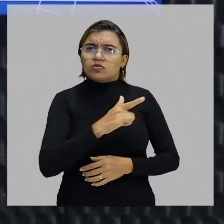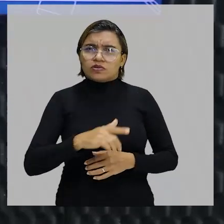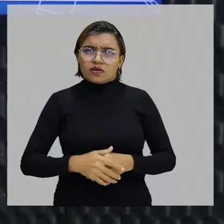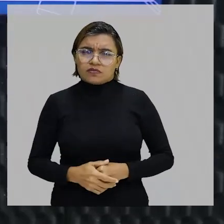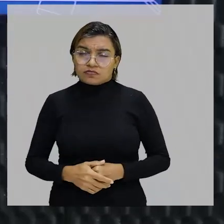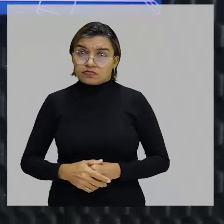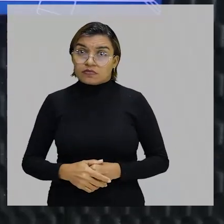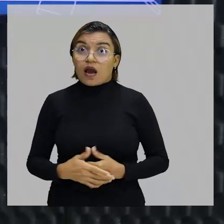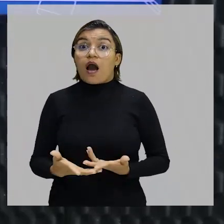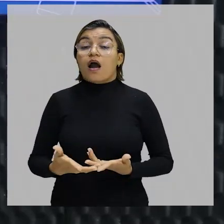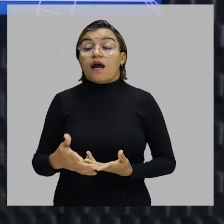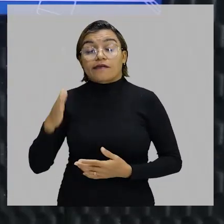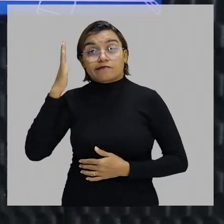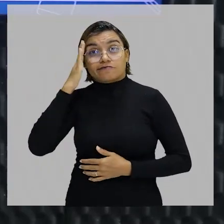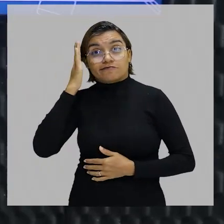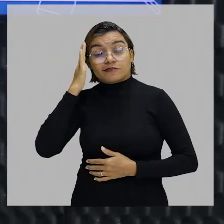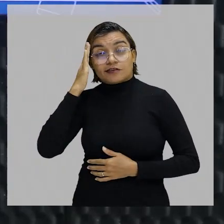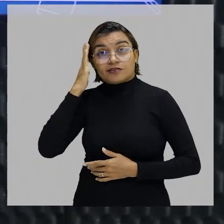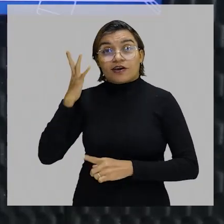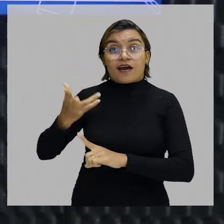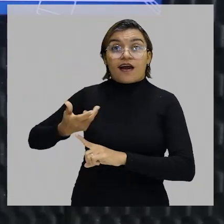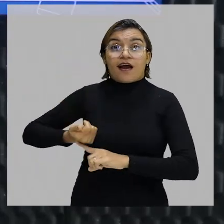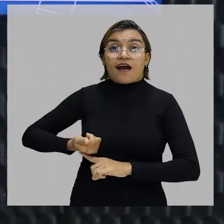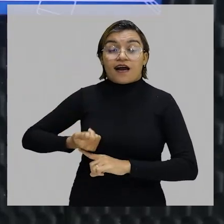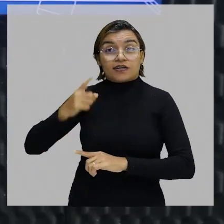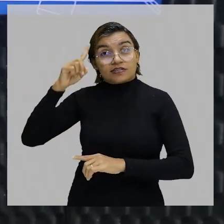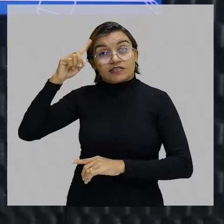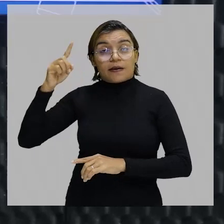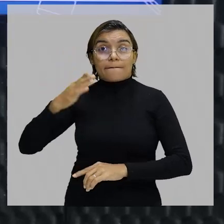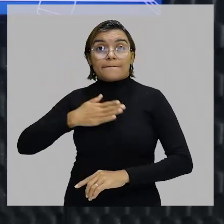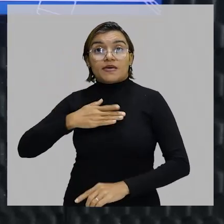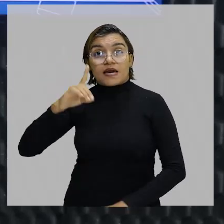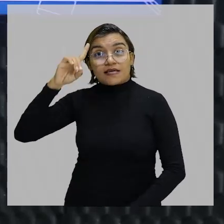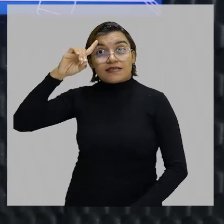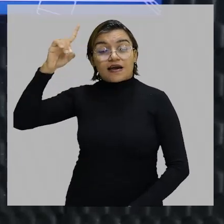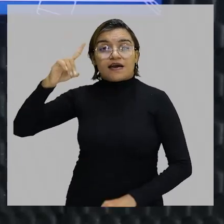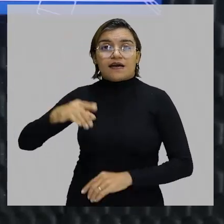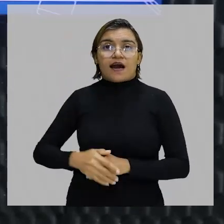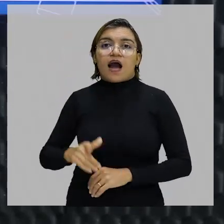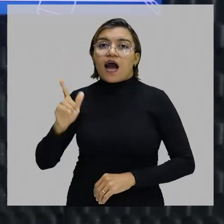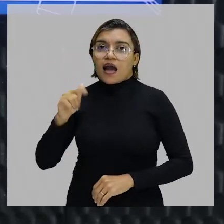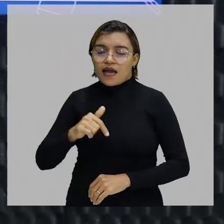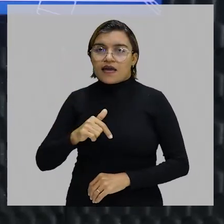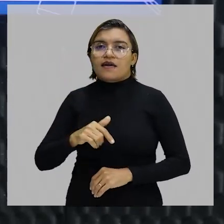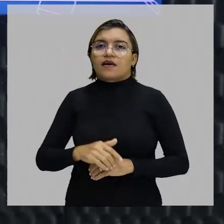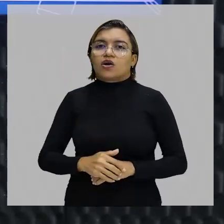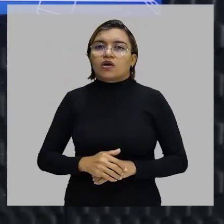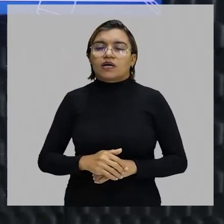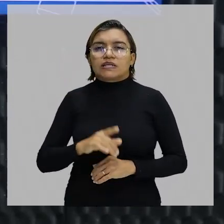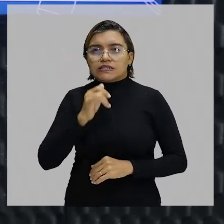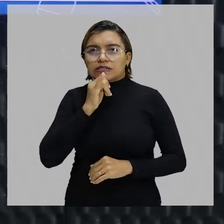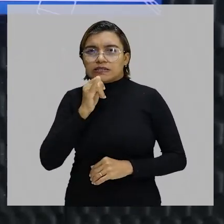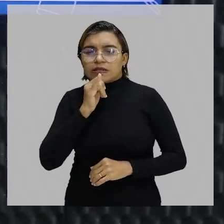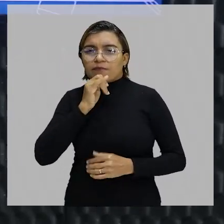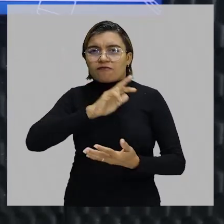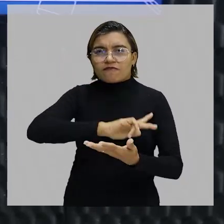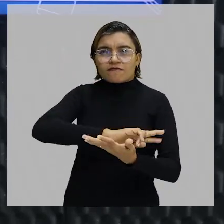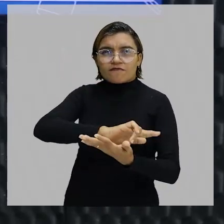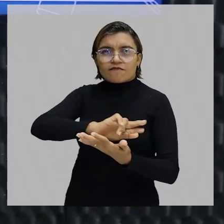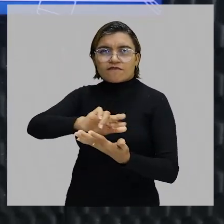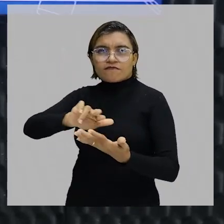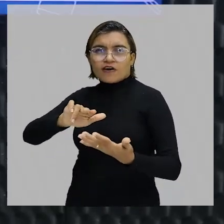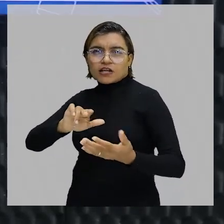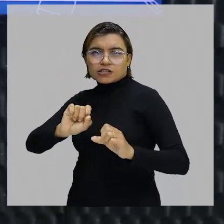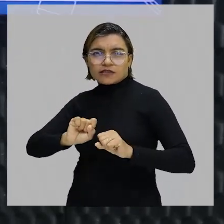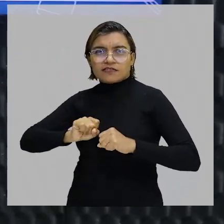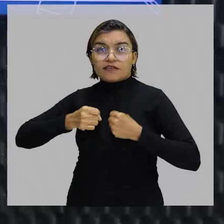agora faz sentido eu entender o que é arte conceitual. O meu conceito, a minha ideia, e tem uma corrente de pensadores e artistas que defende muito